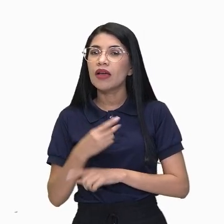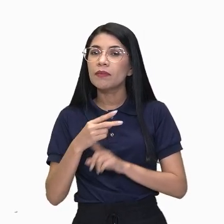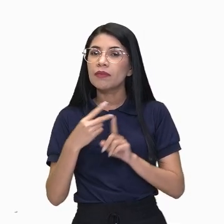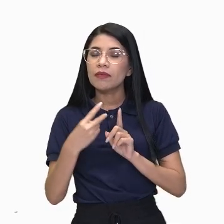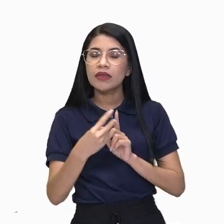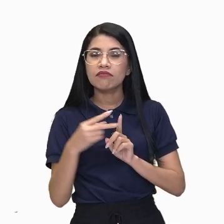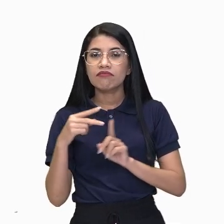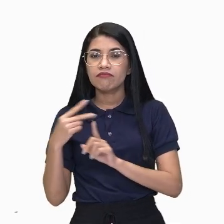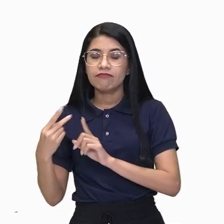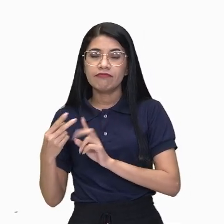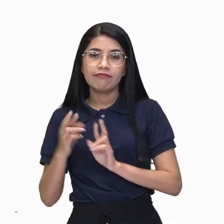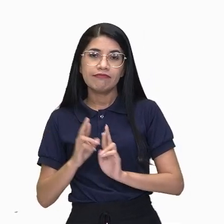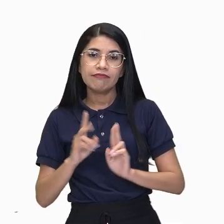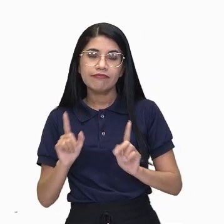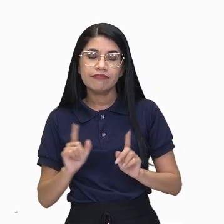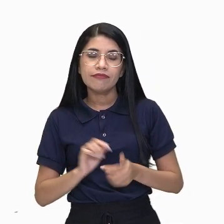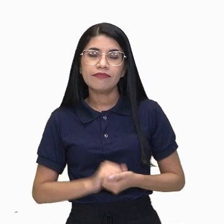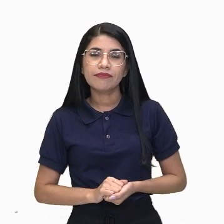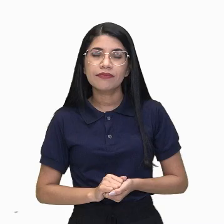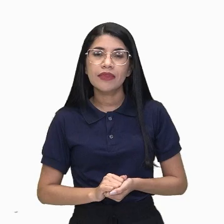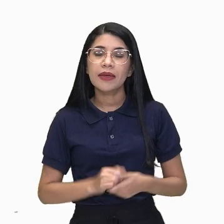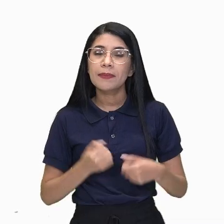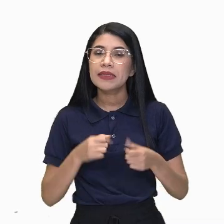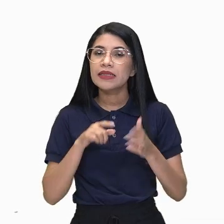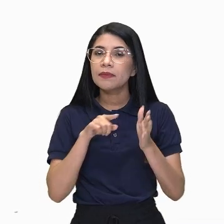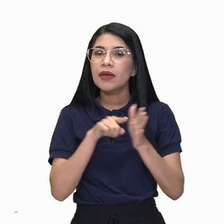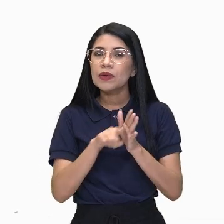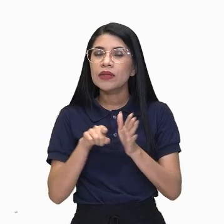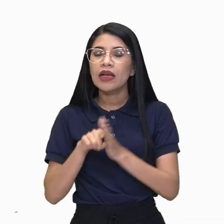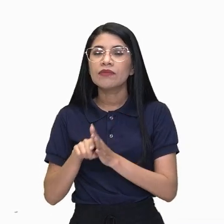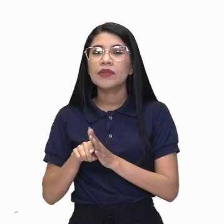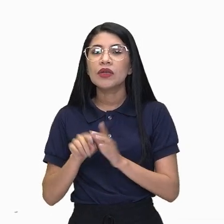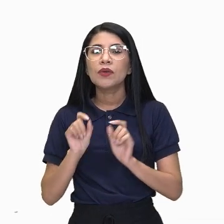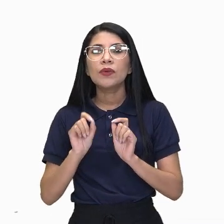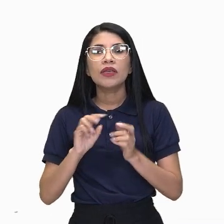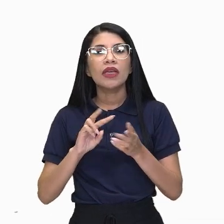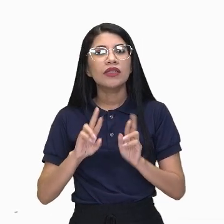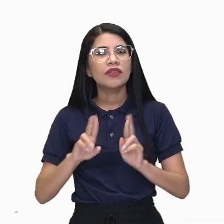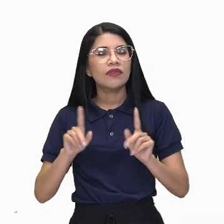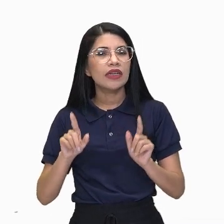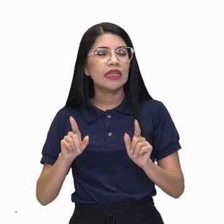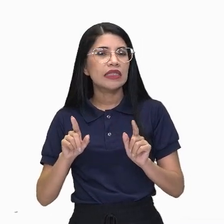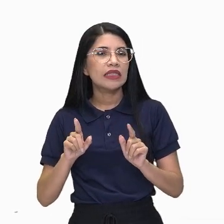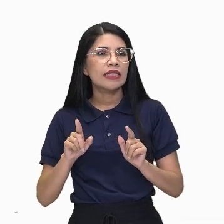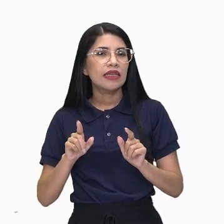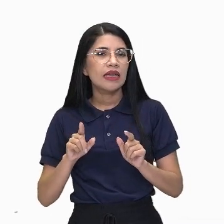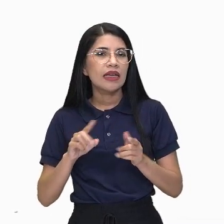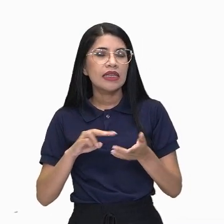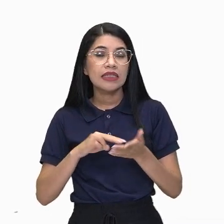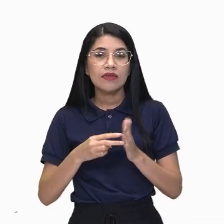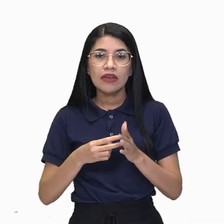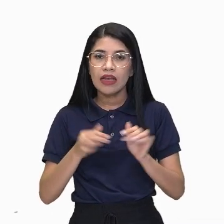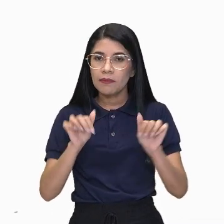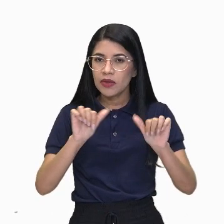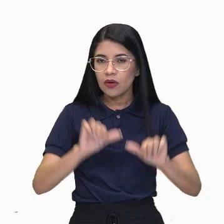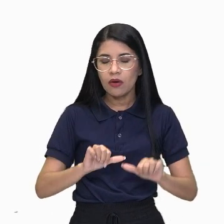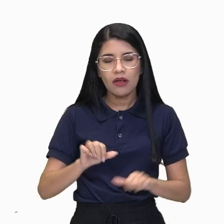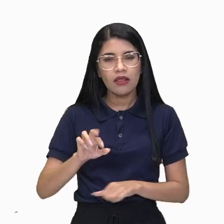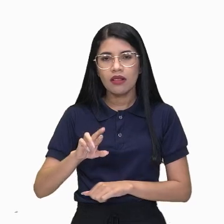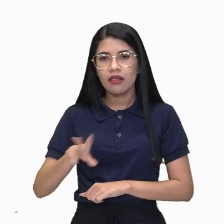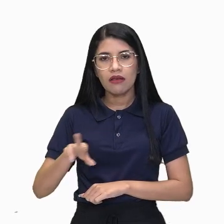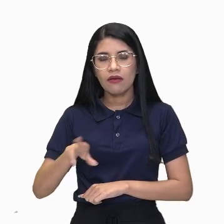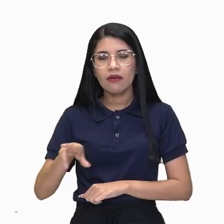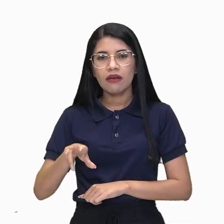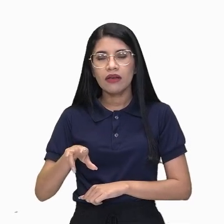que questionar. O que é diferente não significa dizer que é pior, né? Não significa dizer